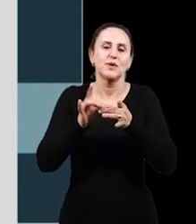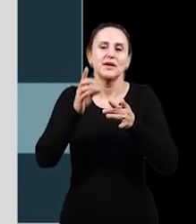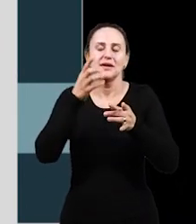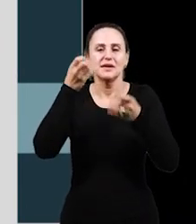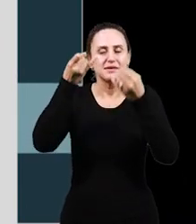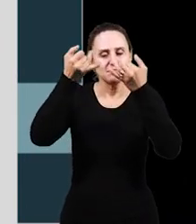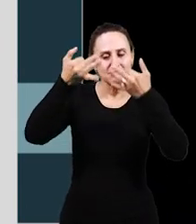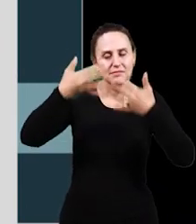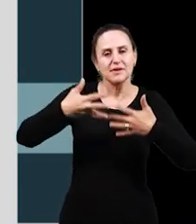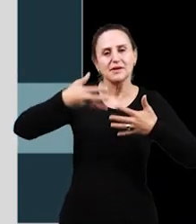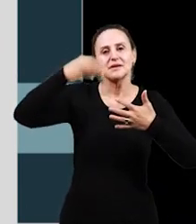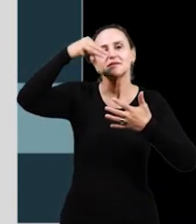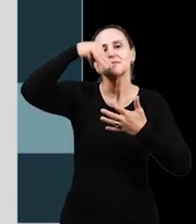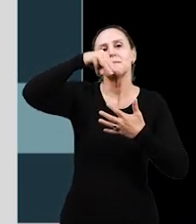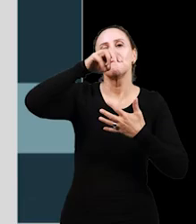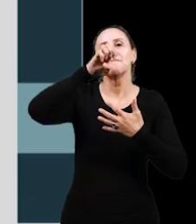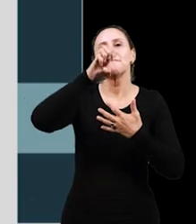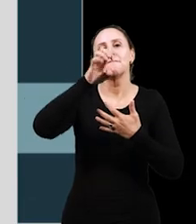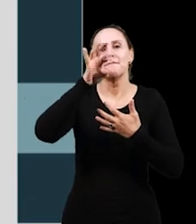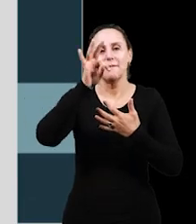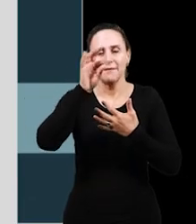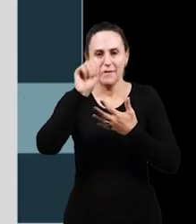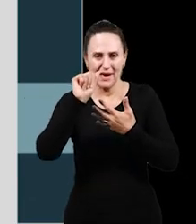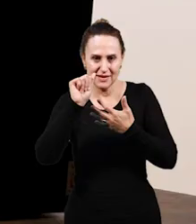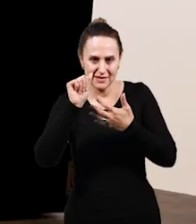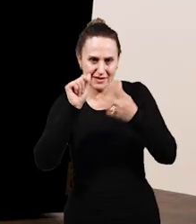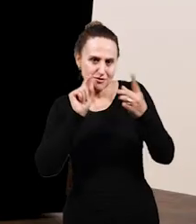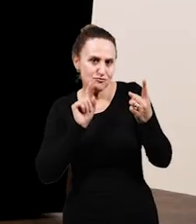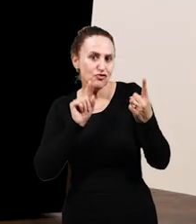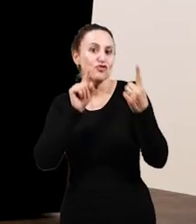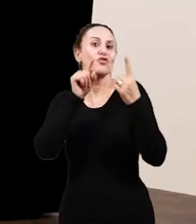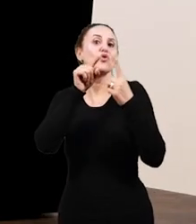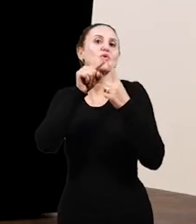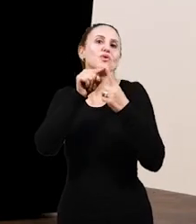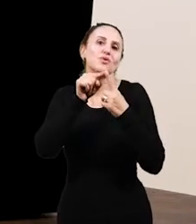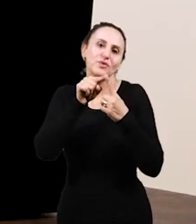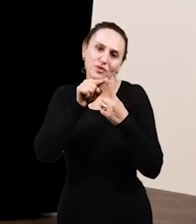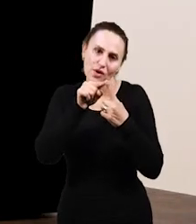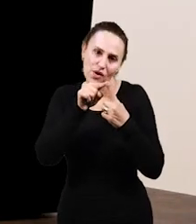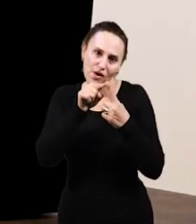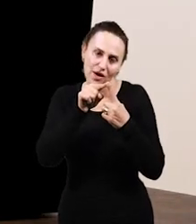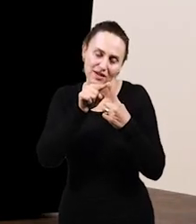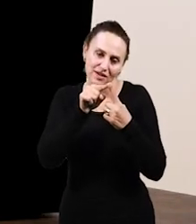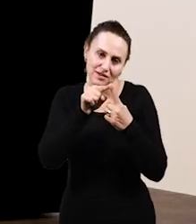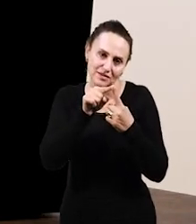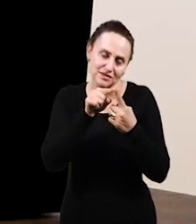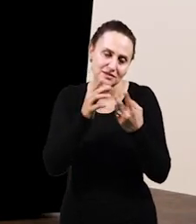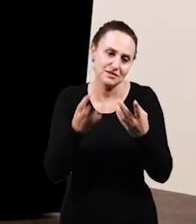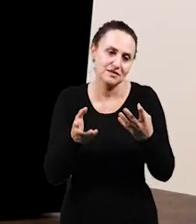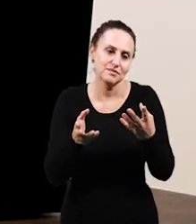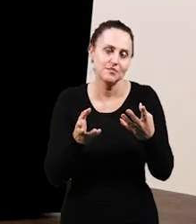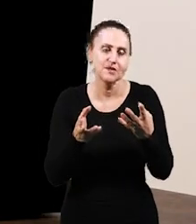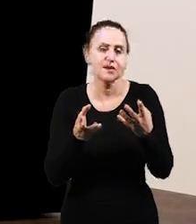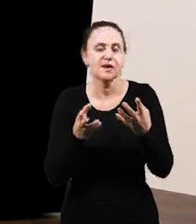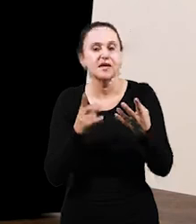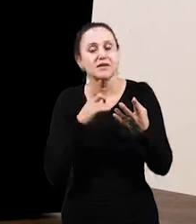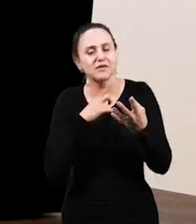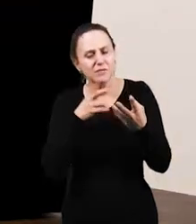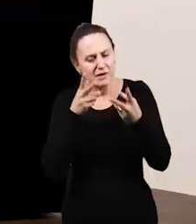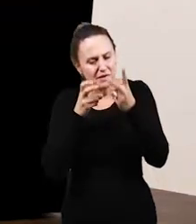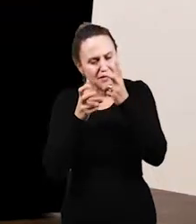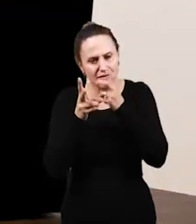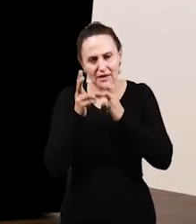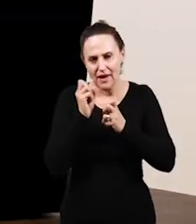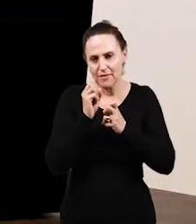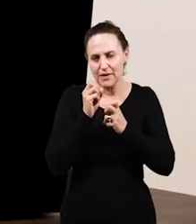funções ideacional interpessoal e textual vejam que aqui a gente já tem um caminho